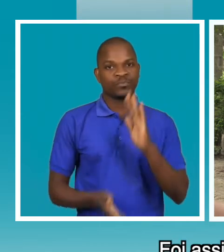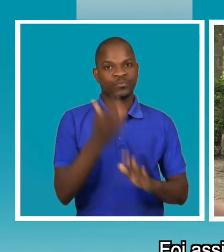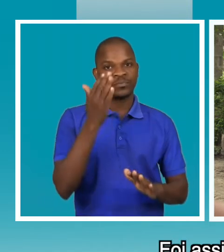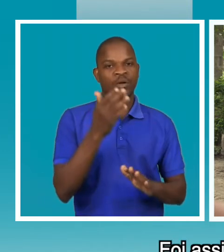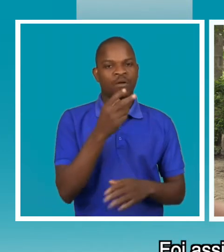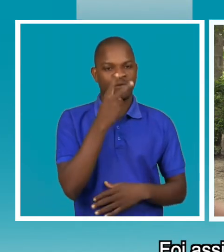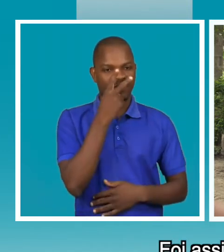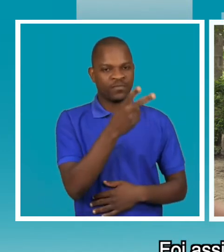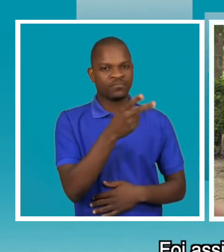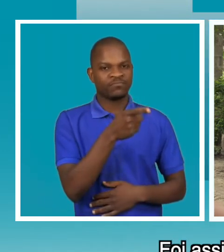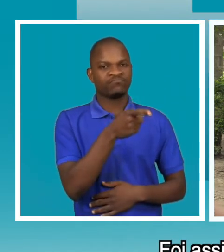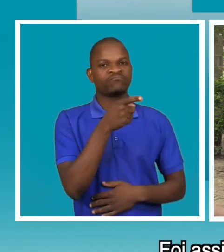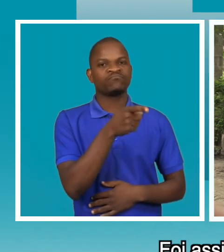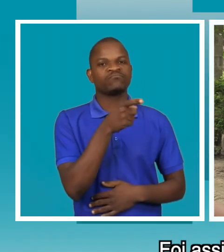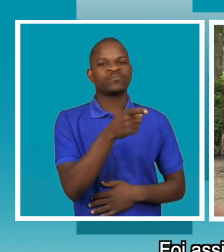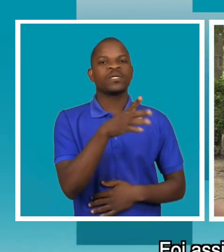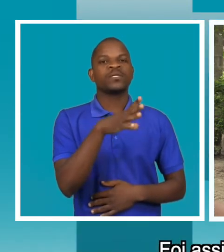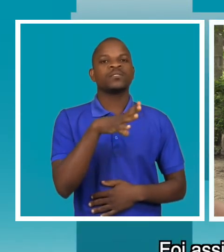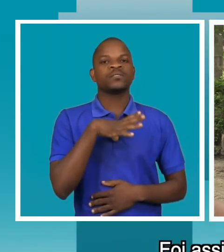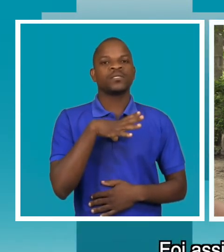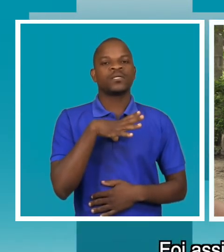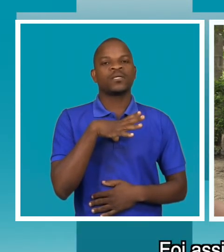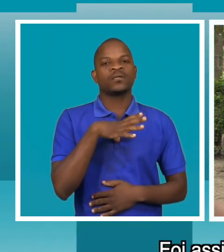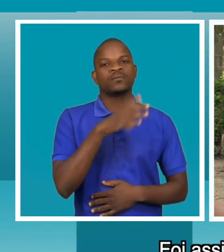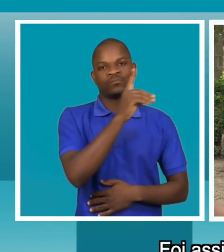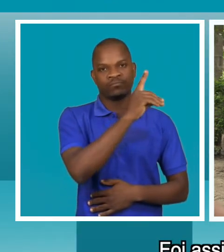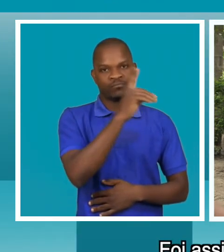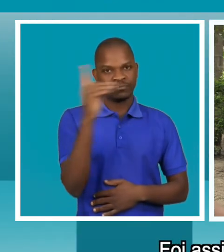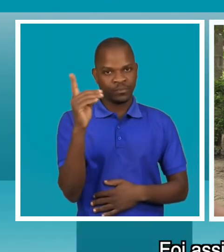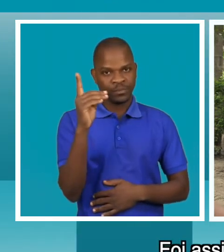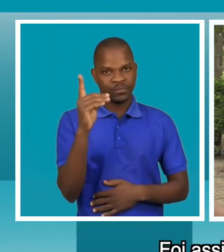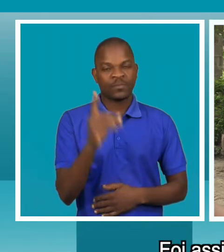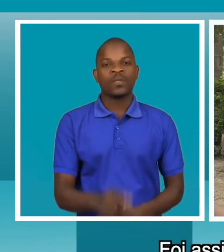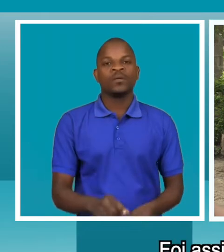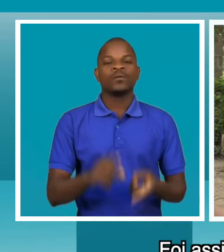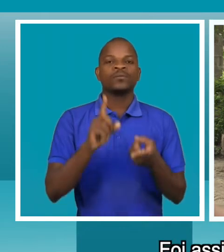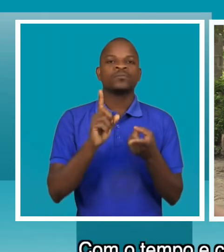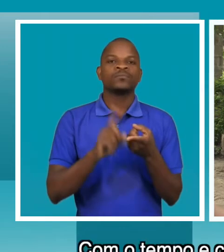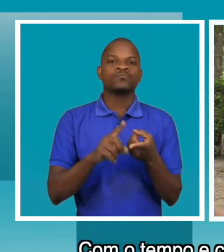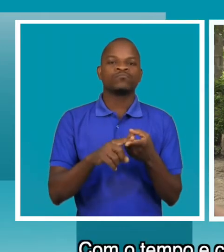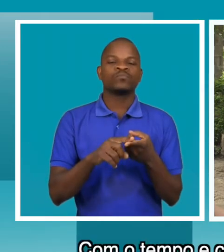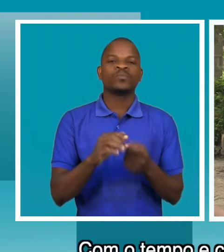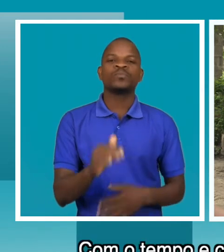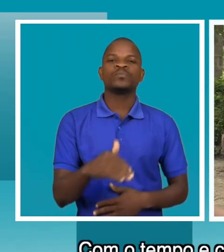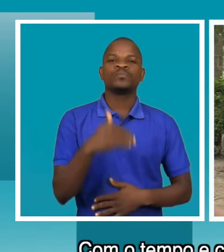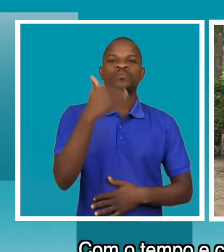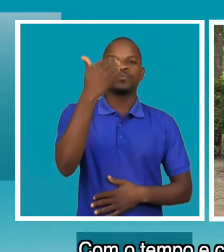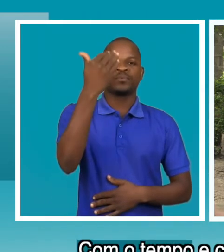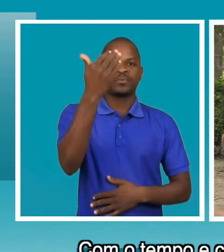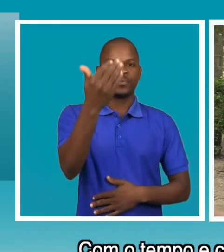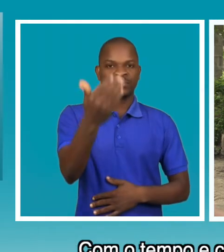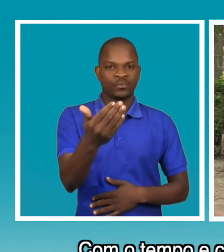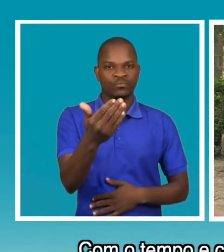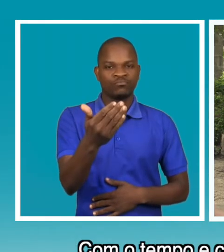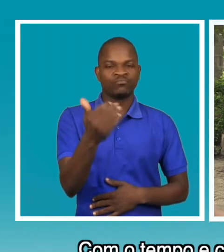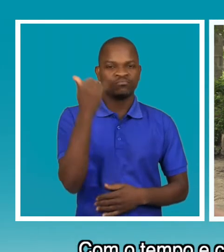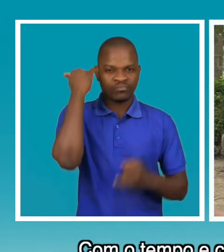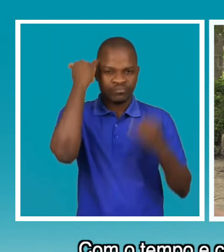como que descobriu-se que tinha mesmo uma deficiência. Andando do tempo,